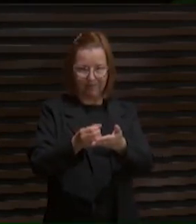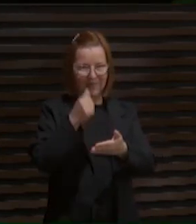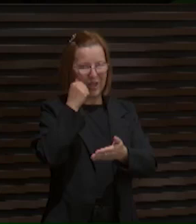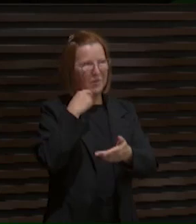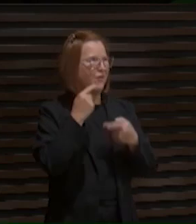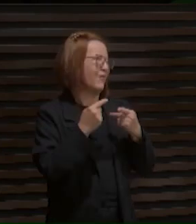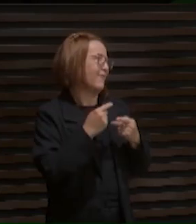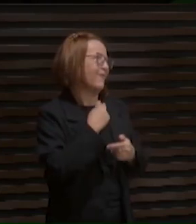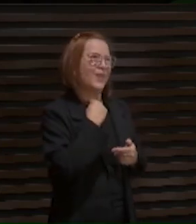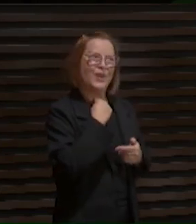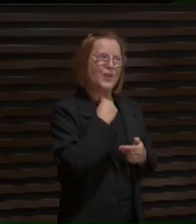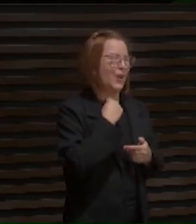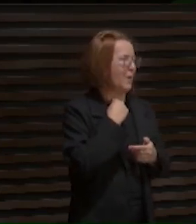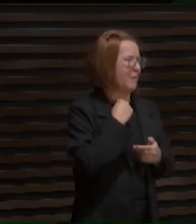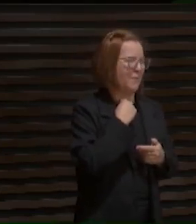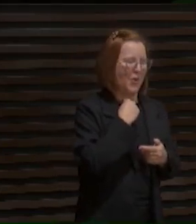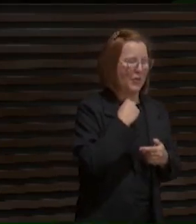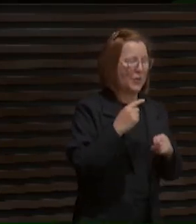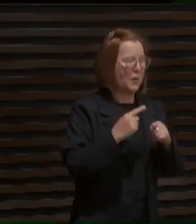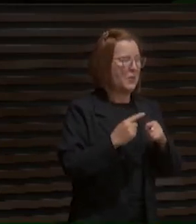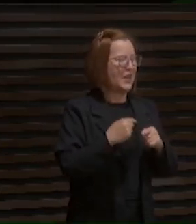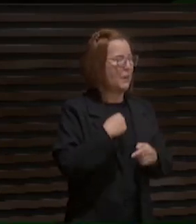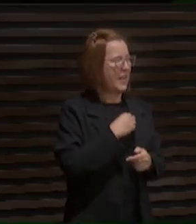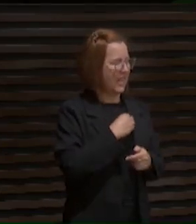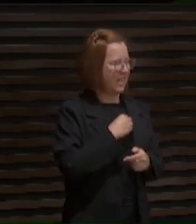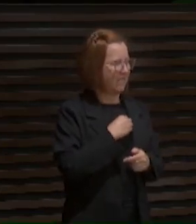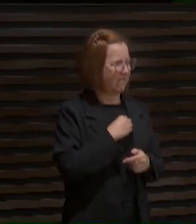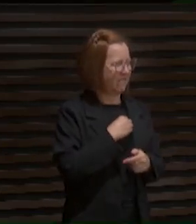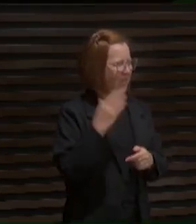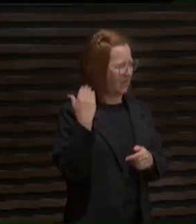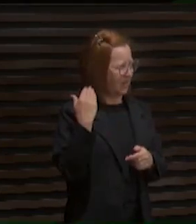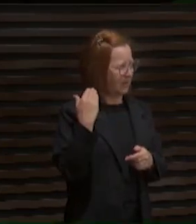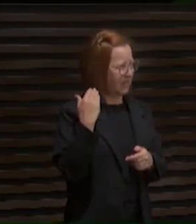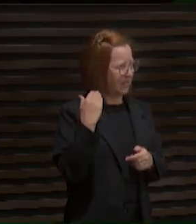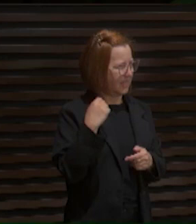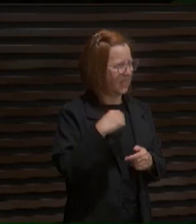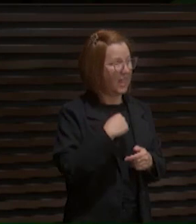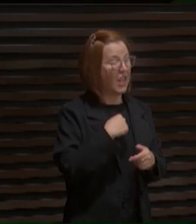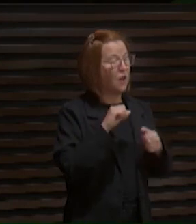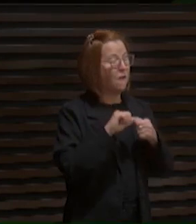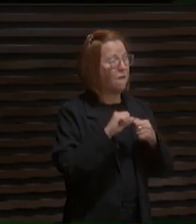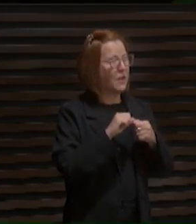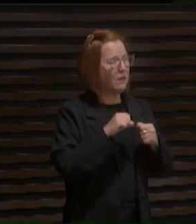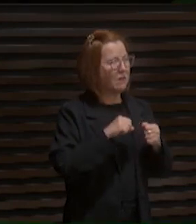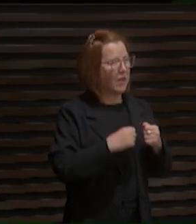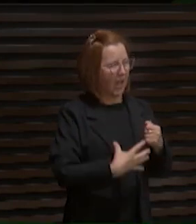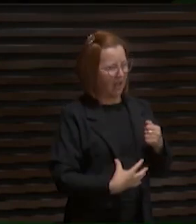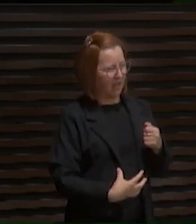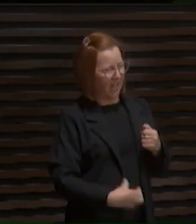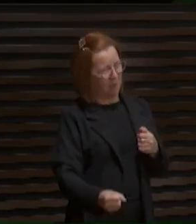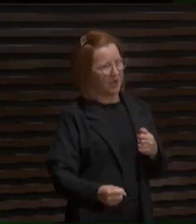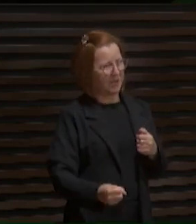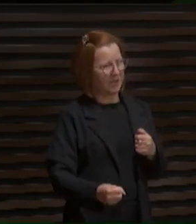Eu fiz um aborto, muito tempo atrás. E eu tenho certeza que o que eu estou sofrendo aqui